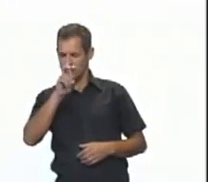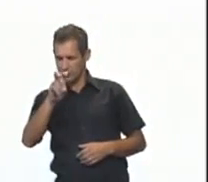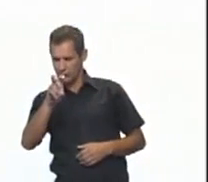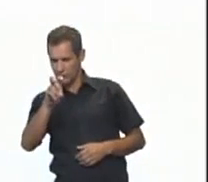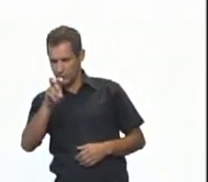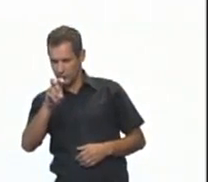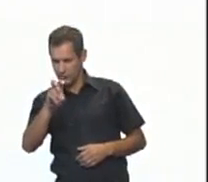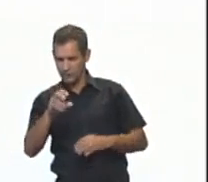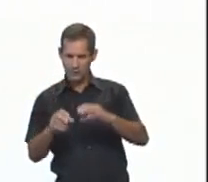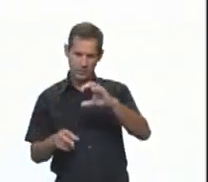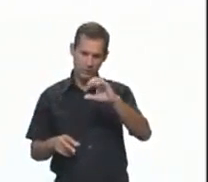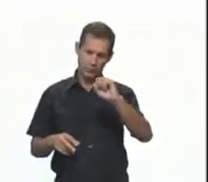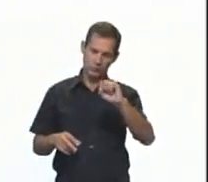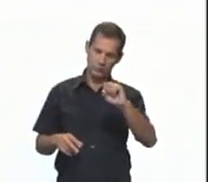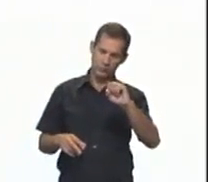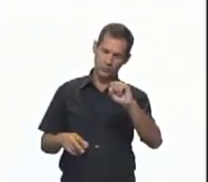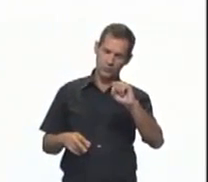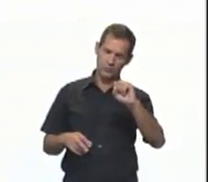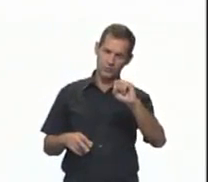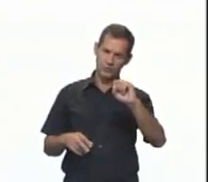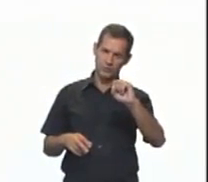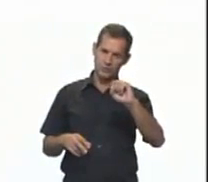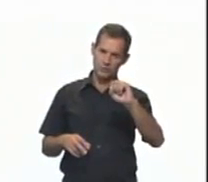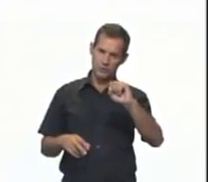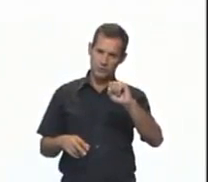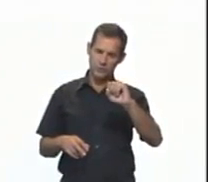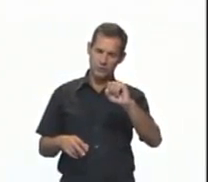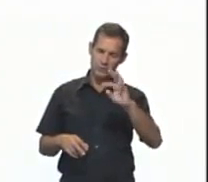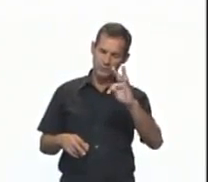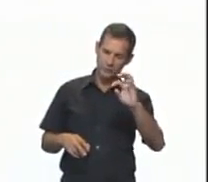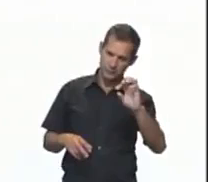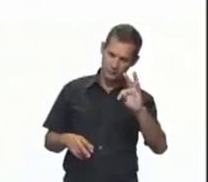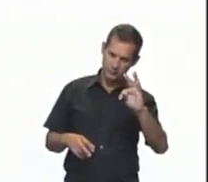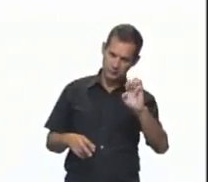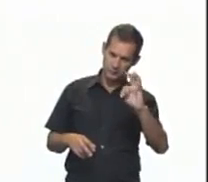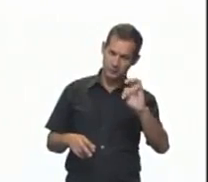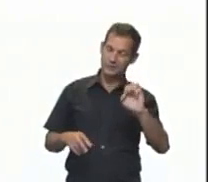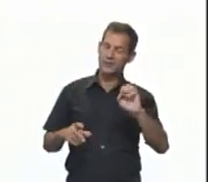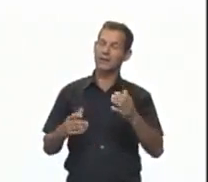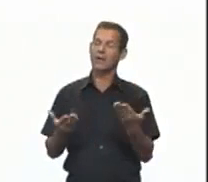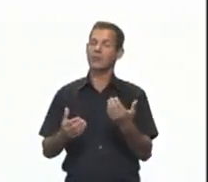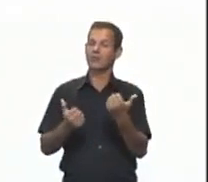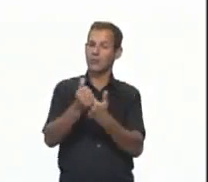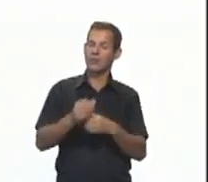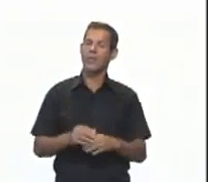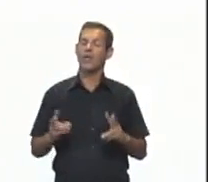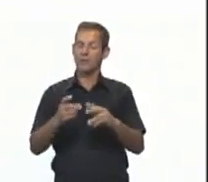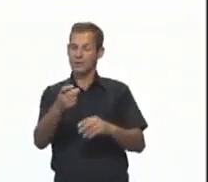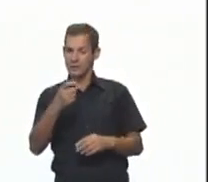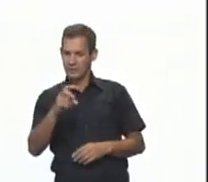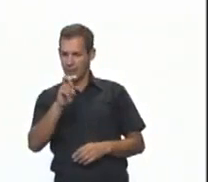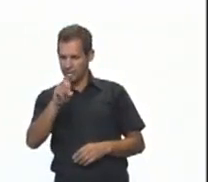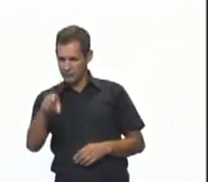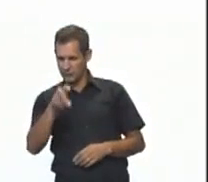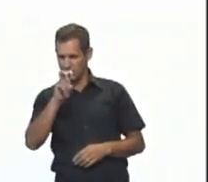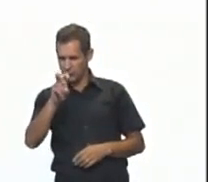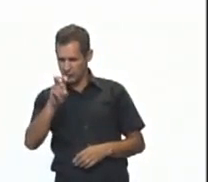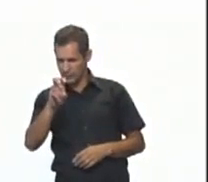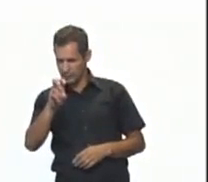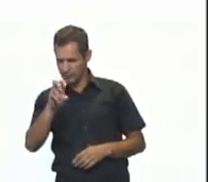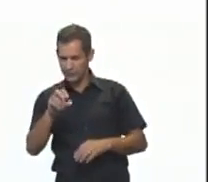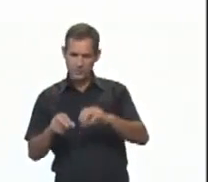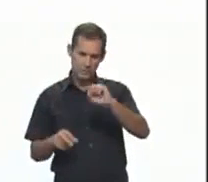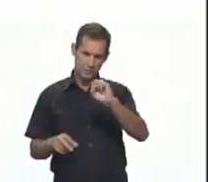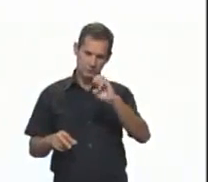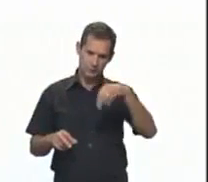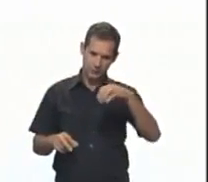5,5 cosseno de θ dθ. Agora a gente vamos substituir. Quanto que vale o x? 5,5 seno